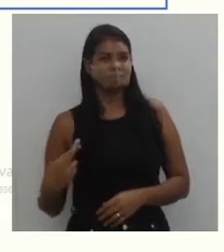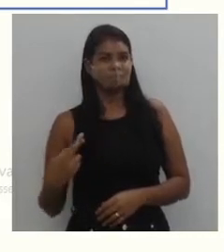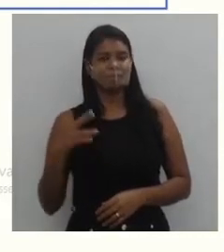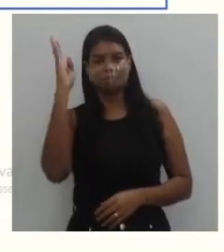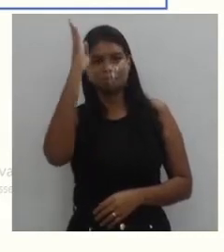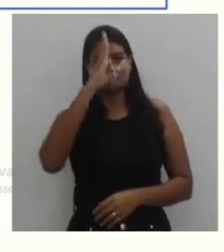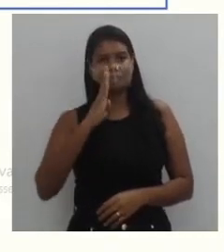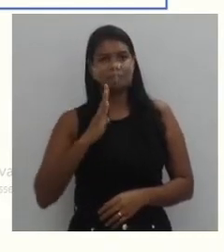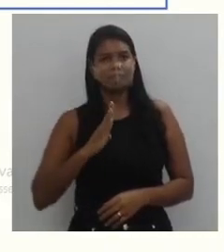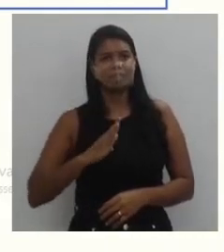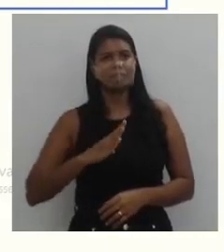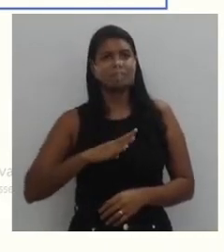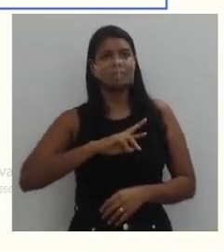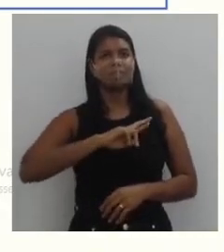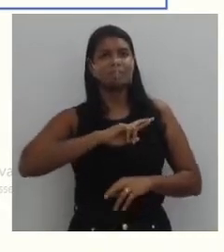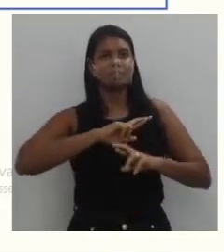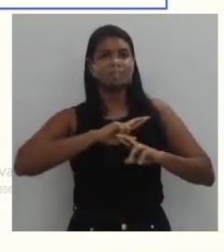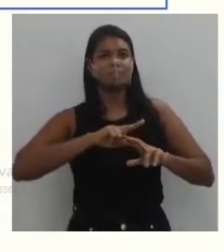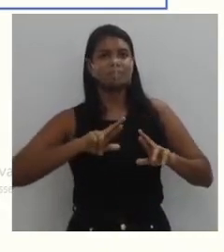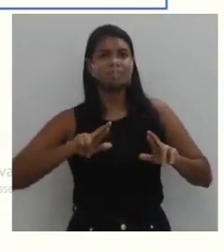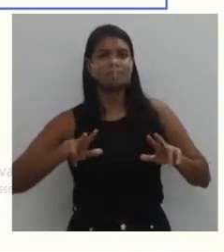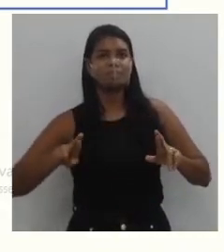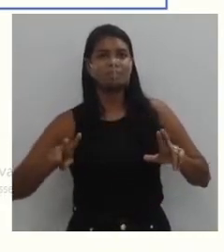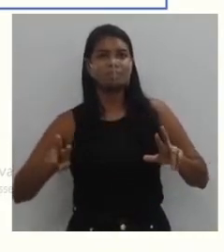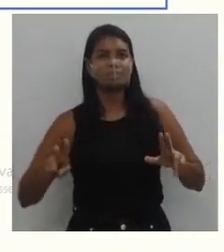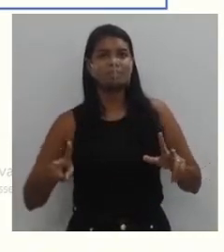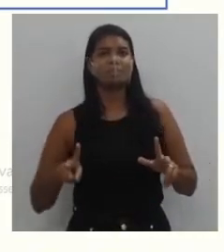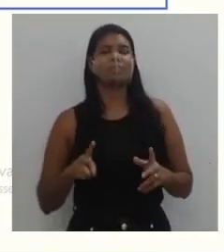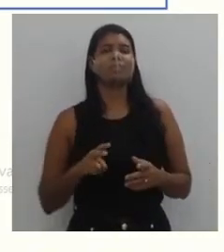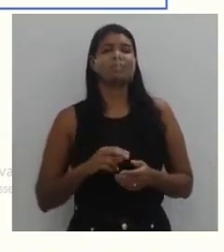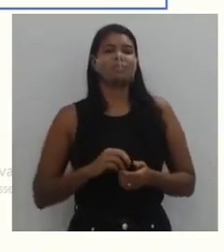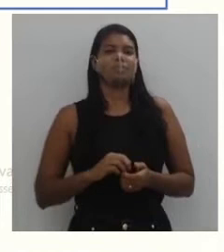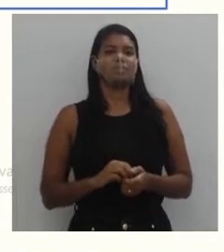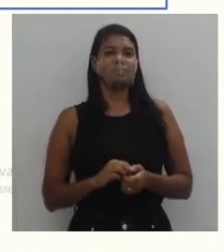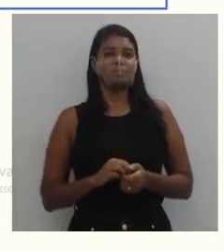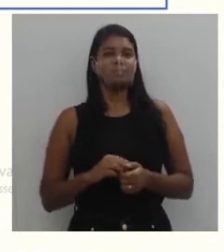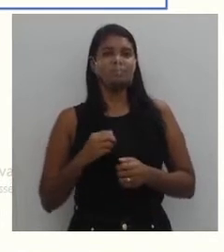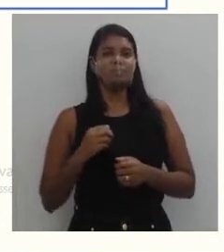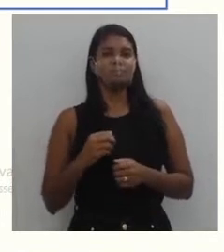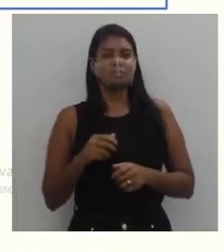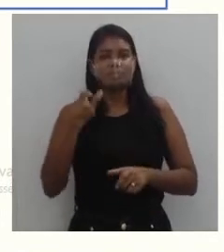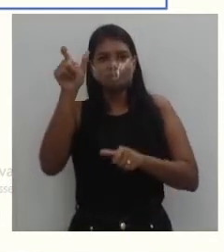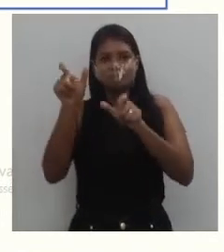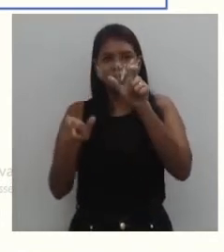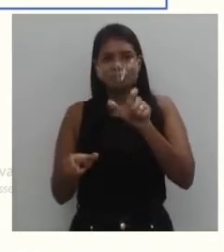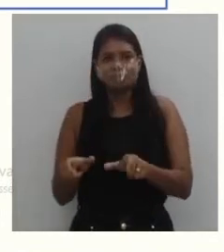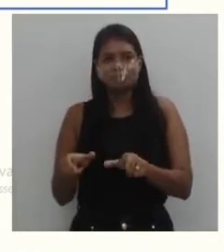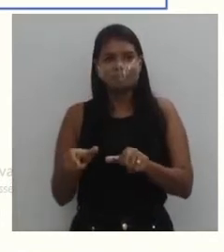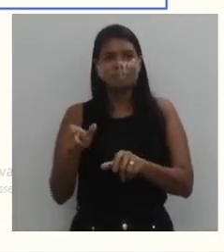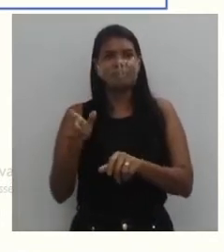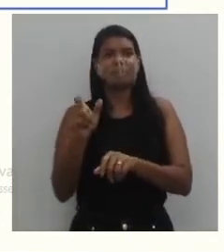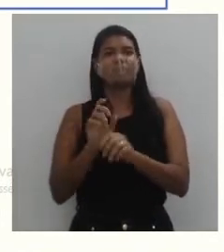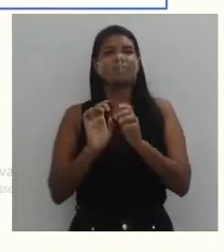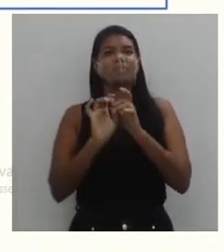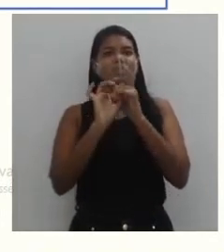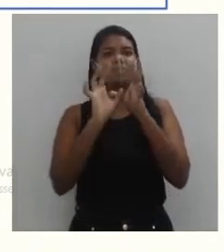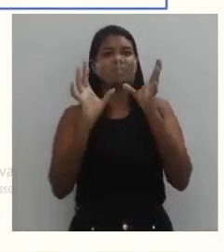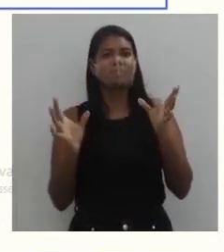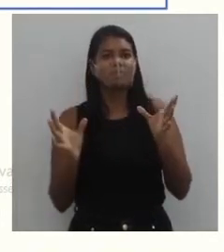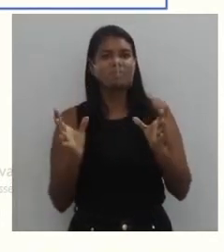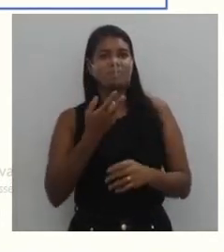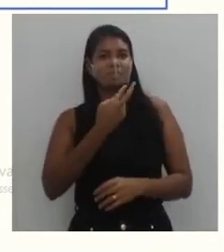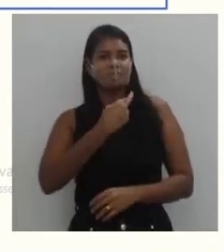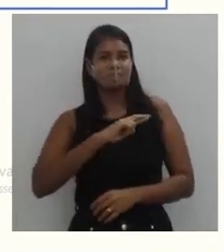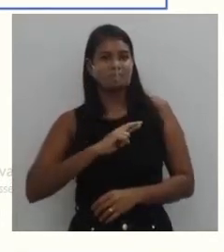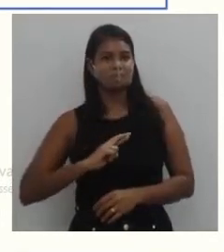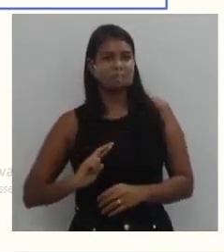é muito variada e caracteriza-se pela diversidade. A Constituição prevê a liberdade